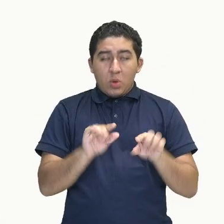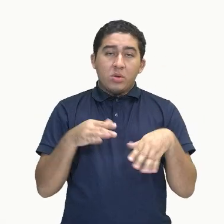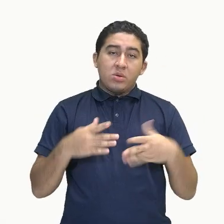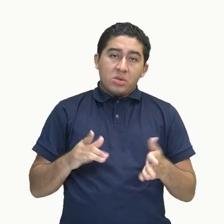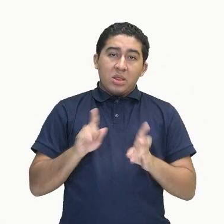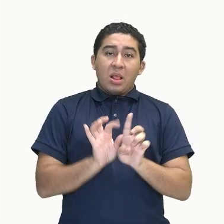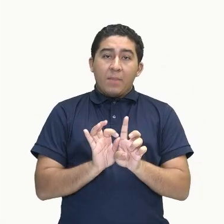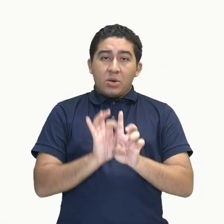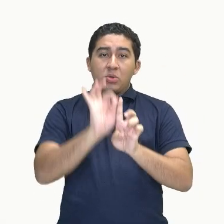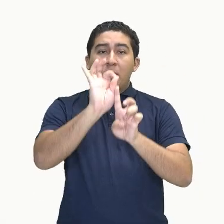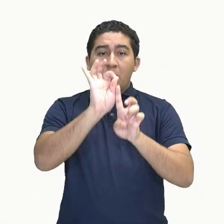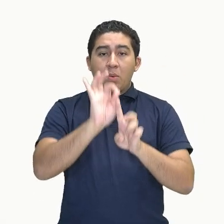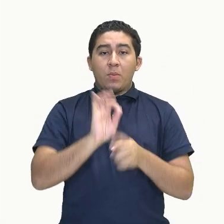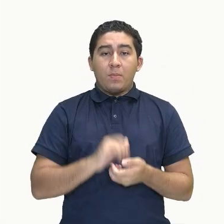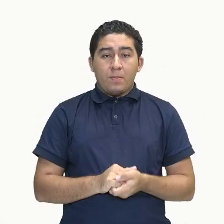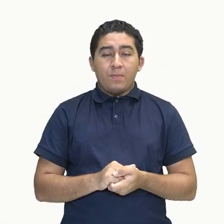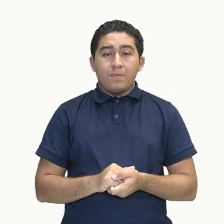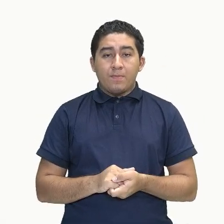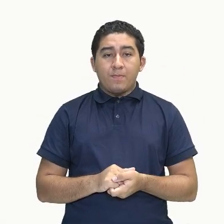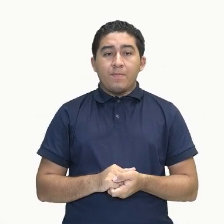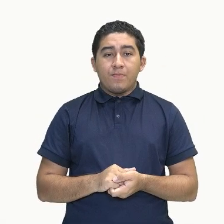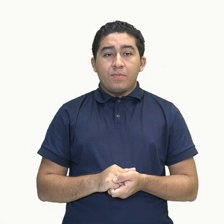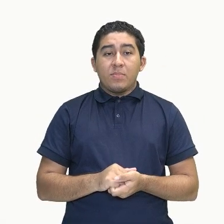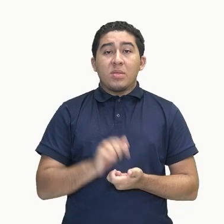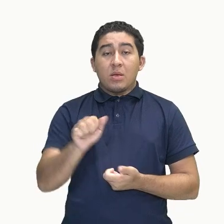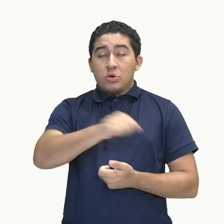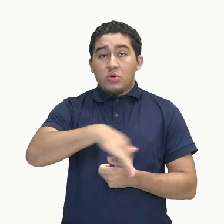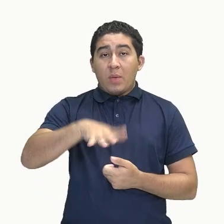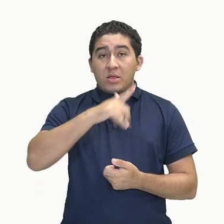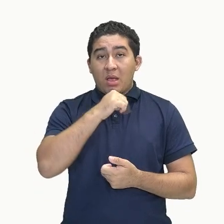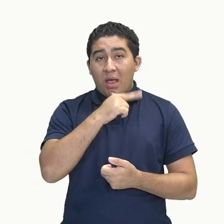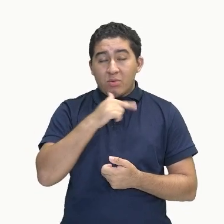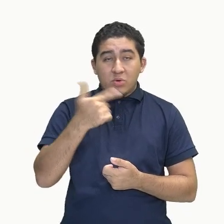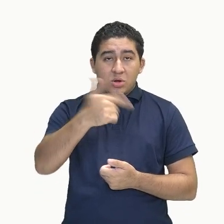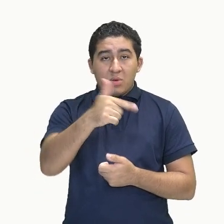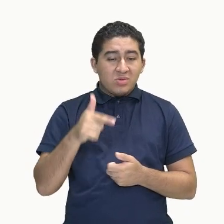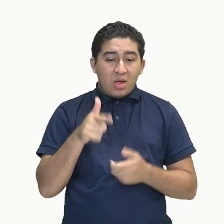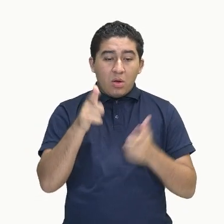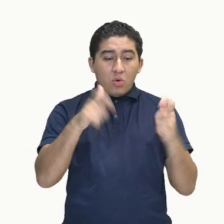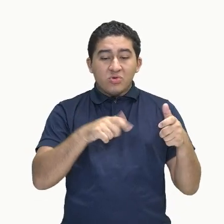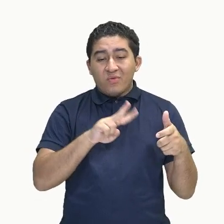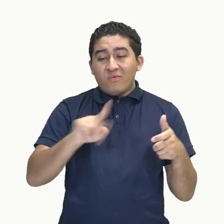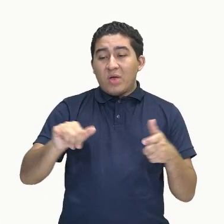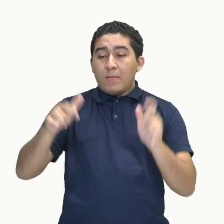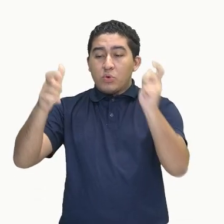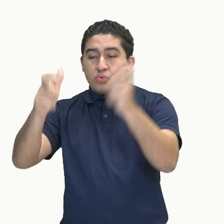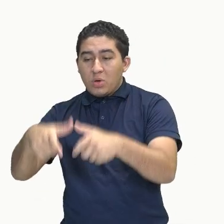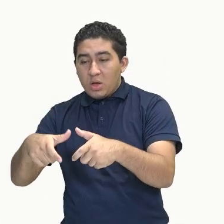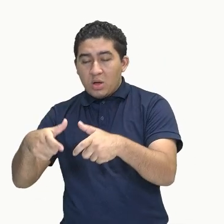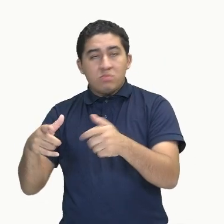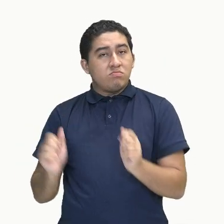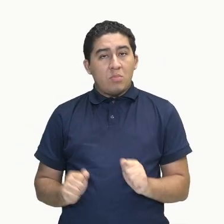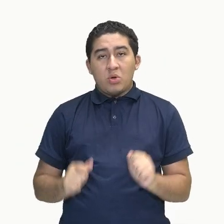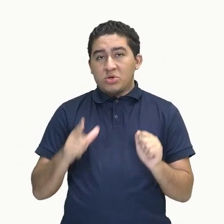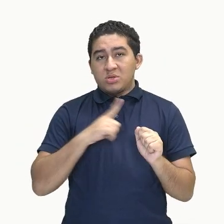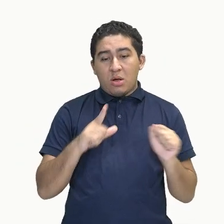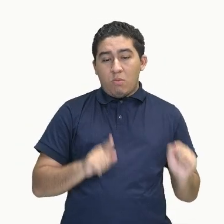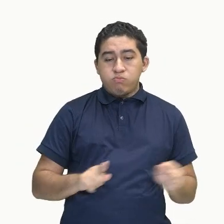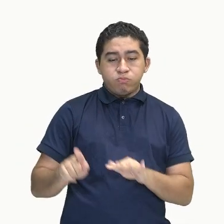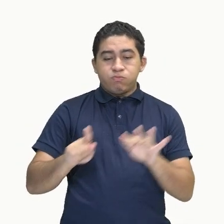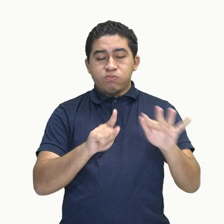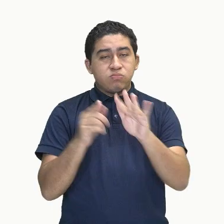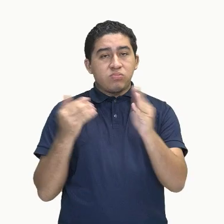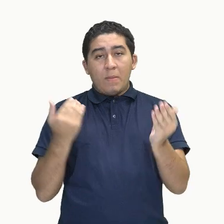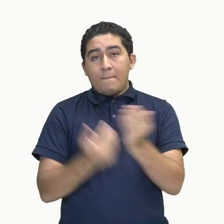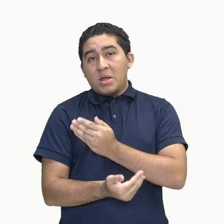mais elevadas. Então, são aquelas bacias onde as águas, elas não se direcionam a um lugar específico, né? Pode se perder ali no meio do